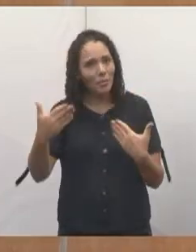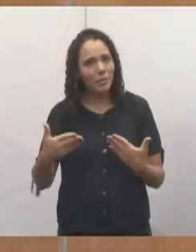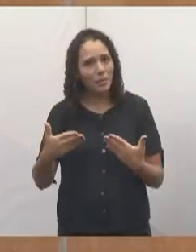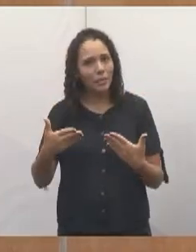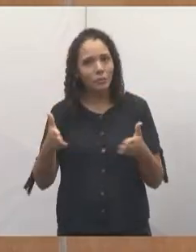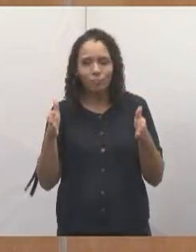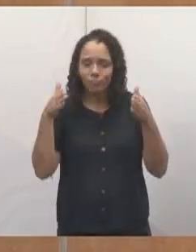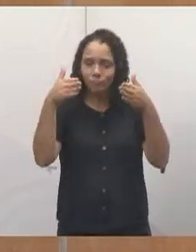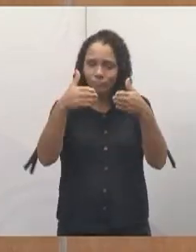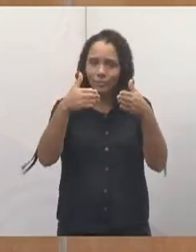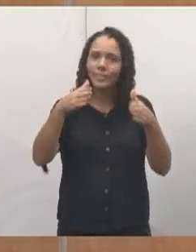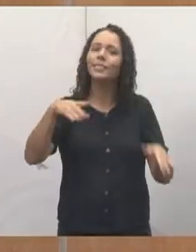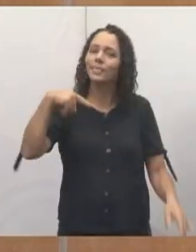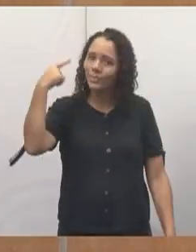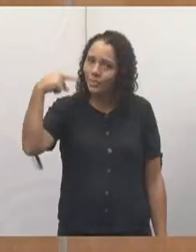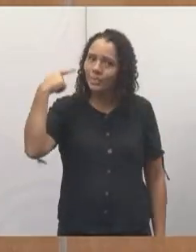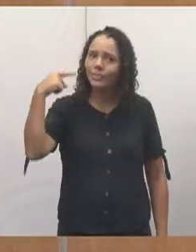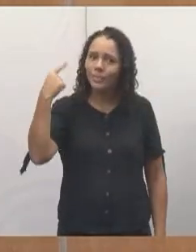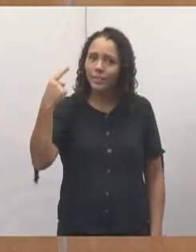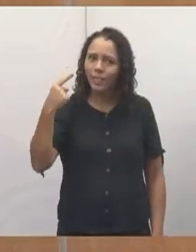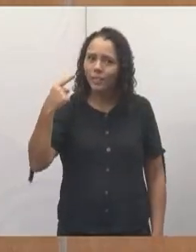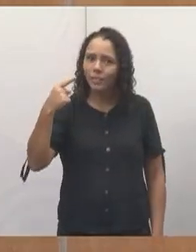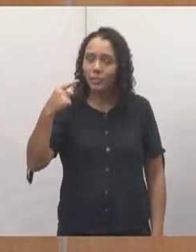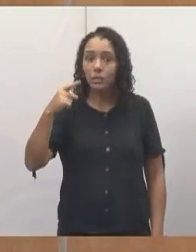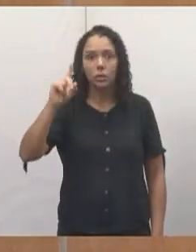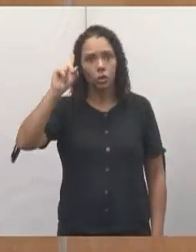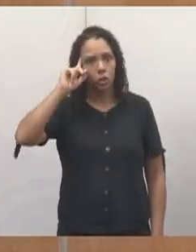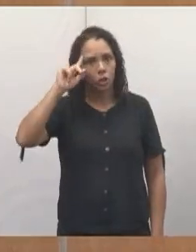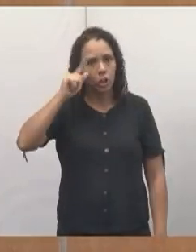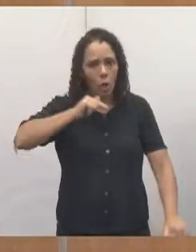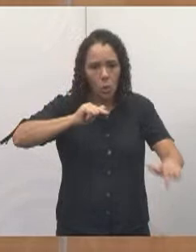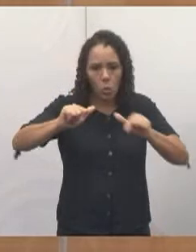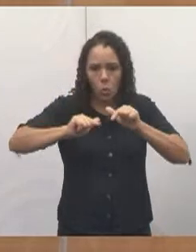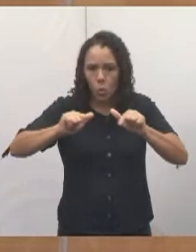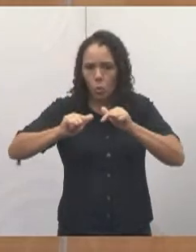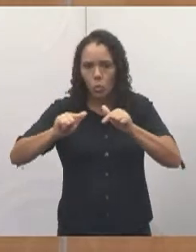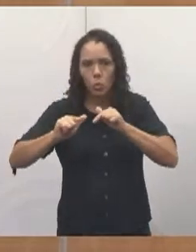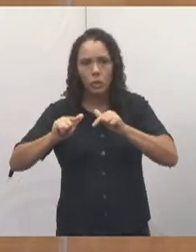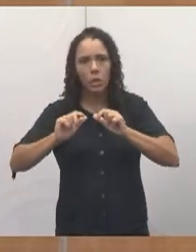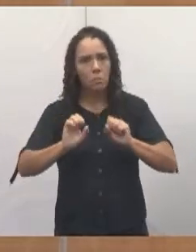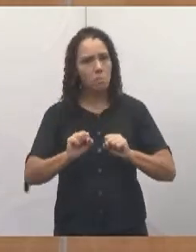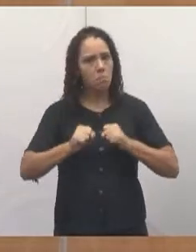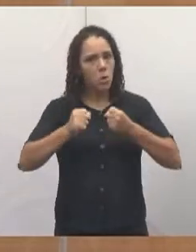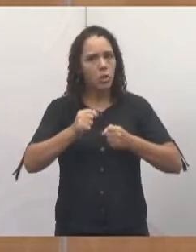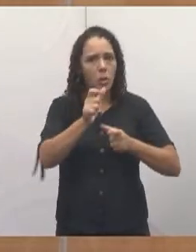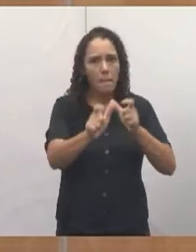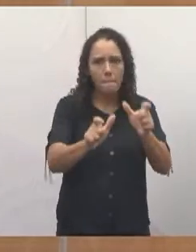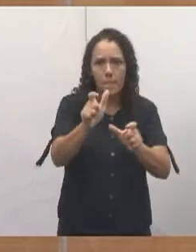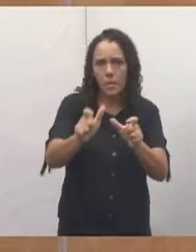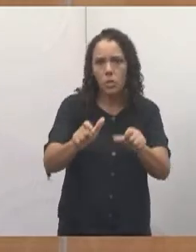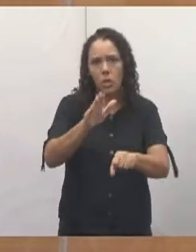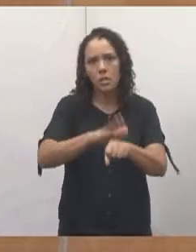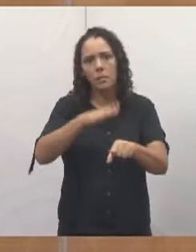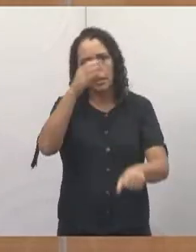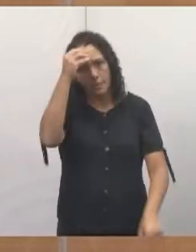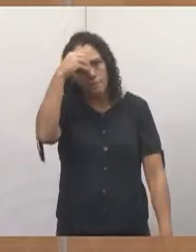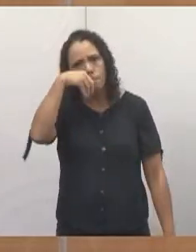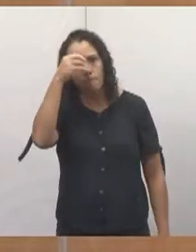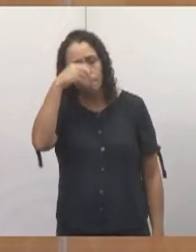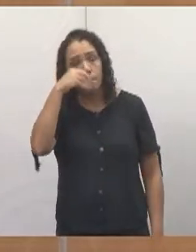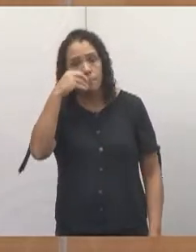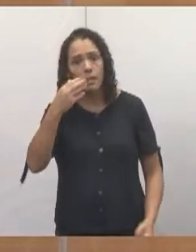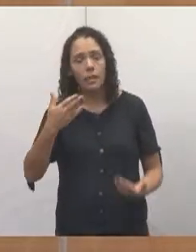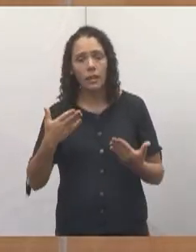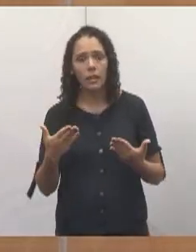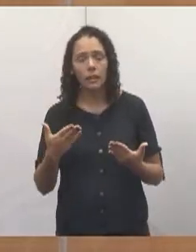lutam no dia a dia na proteção dos mais fracos, dos oprimidos, até parece frase feita, fracos e